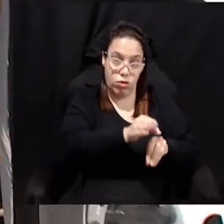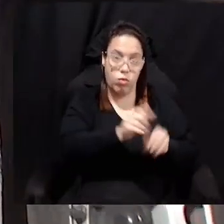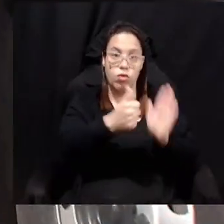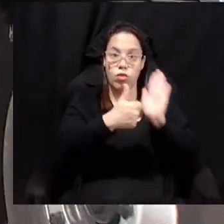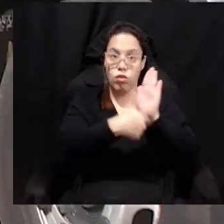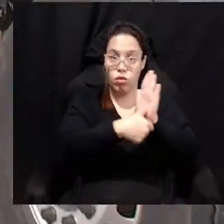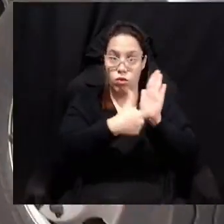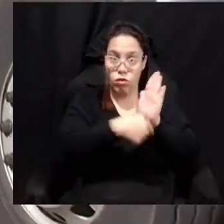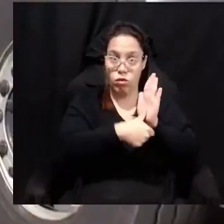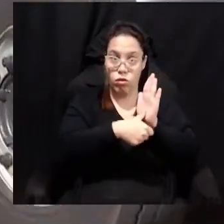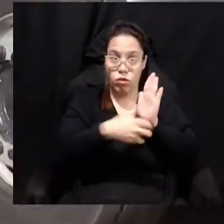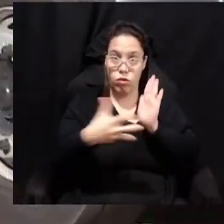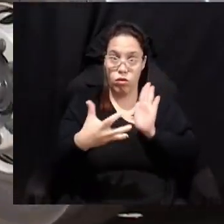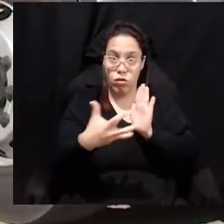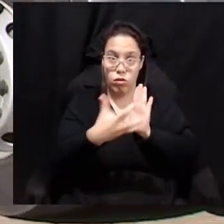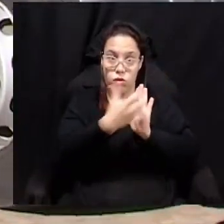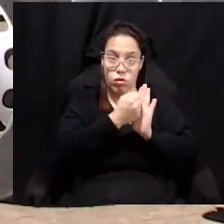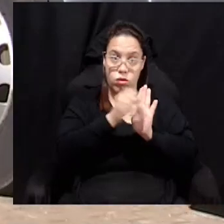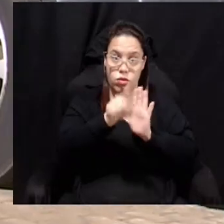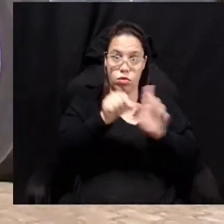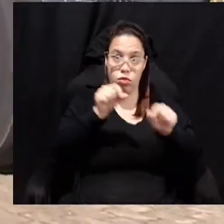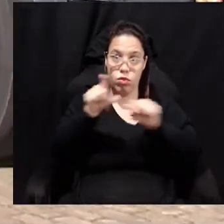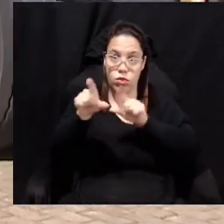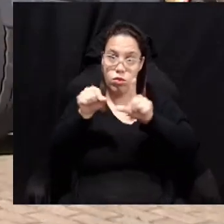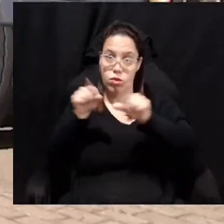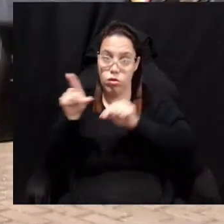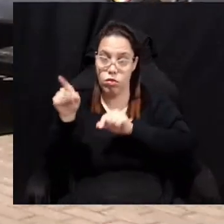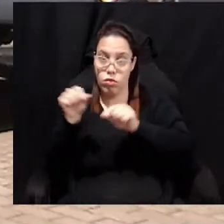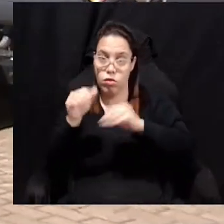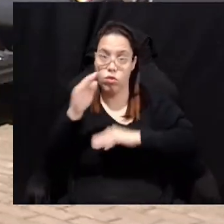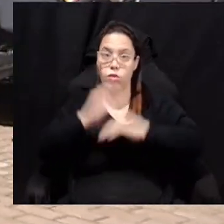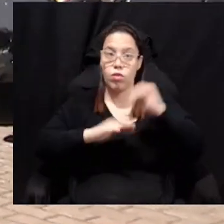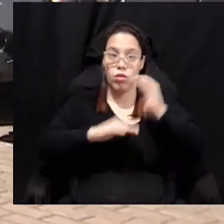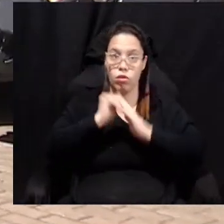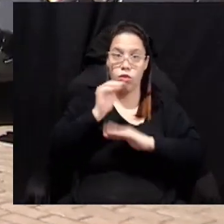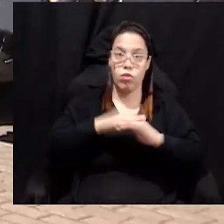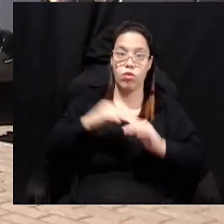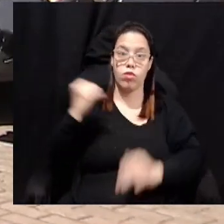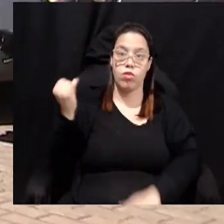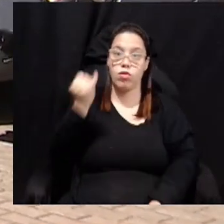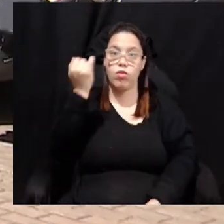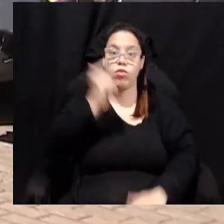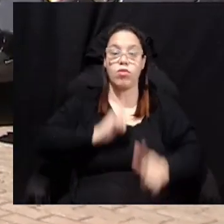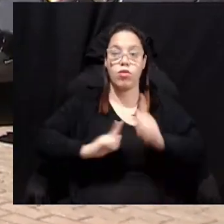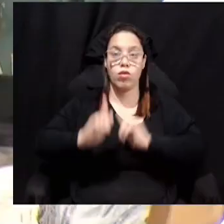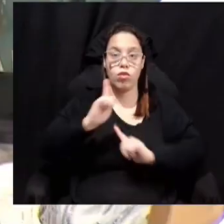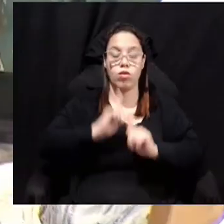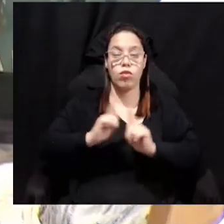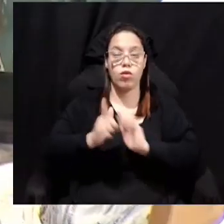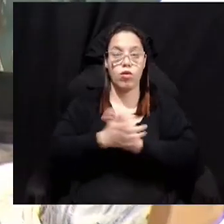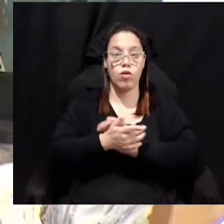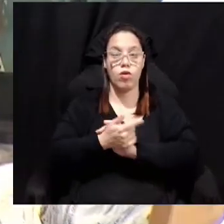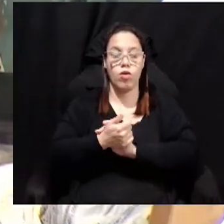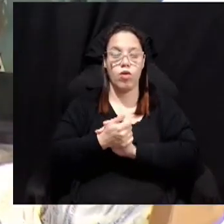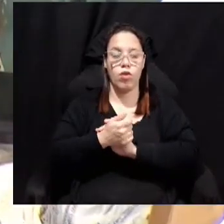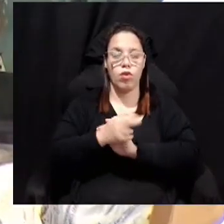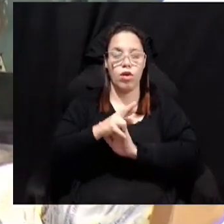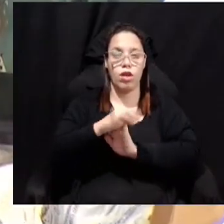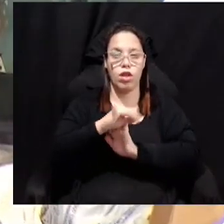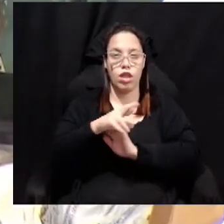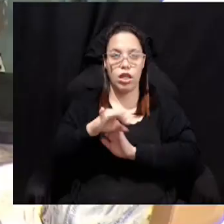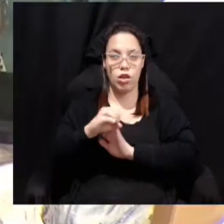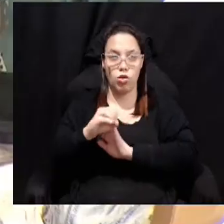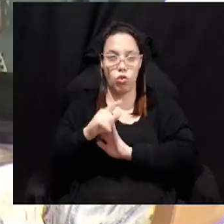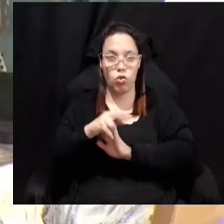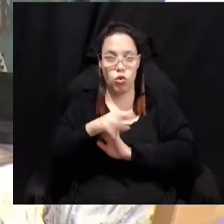coleta seletiva e o catatreco são ações essenciais para a gestão de resíduos sólidos, contribuindo para a redução